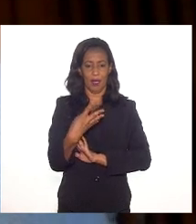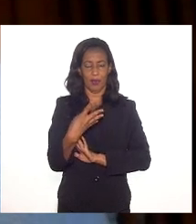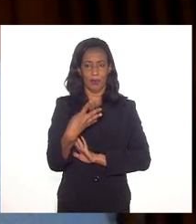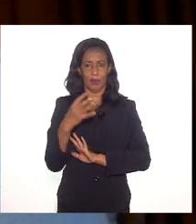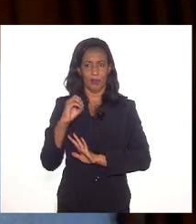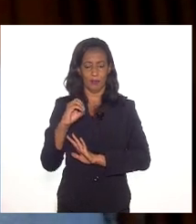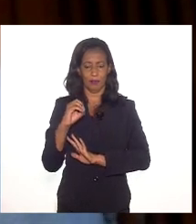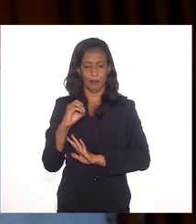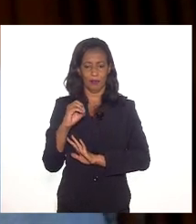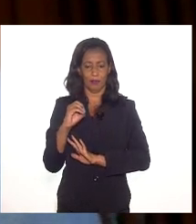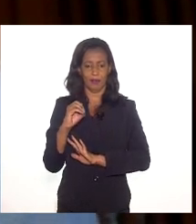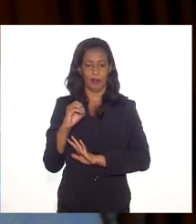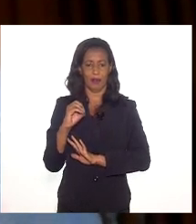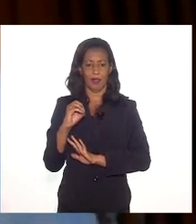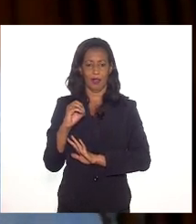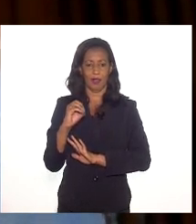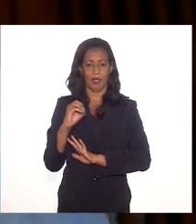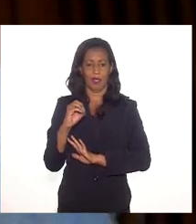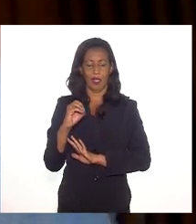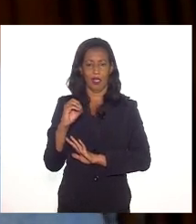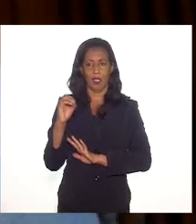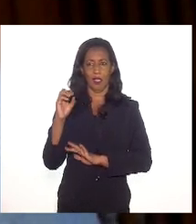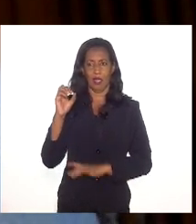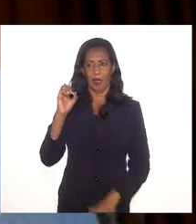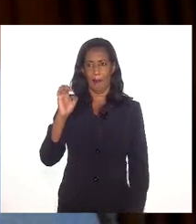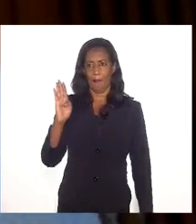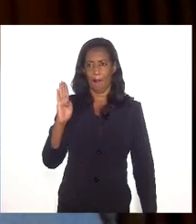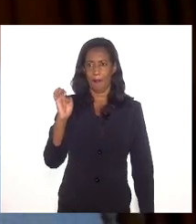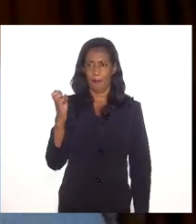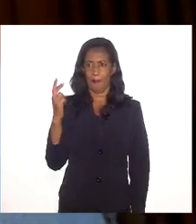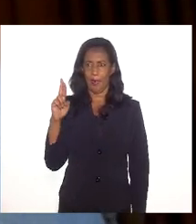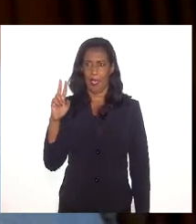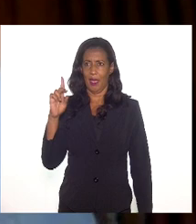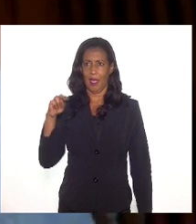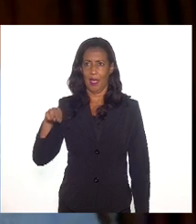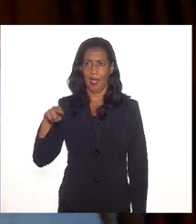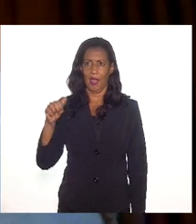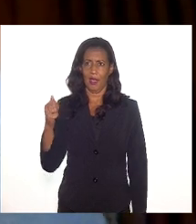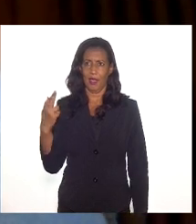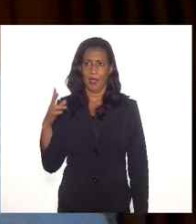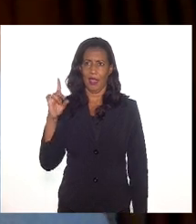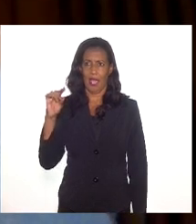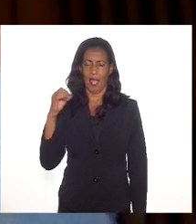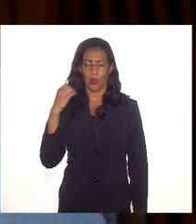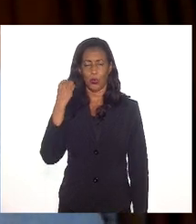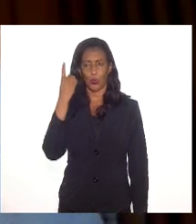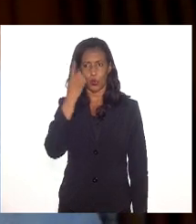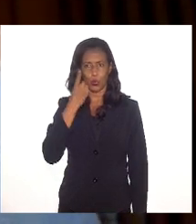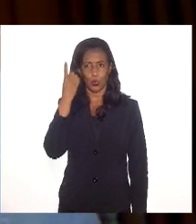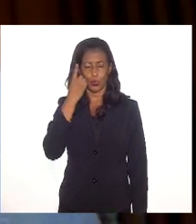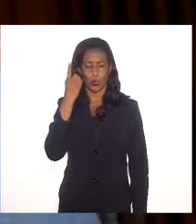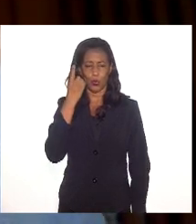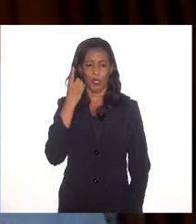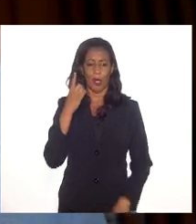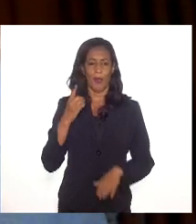640, de autoria do deputado subtenente Bernardo e doutor Serginho, o parecer pela